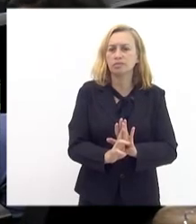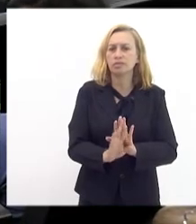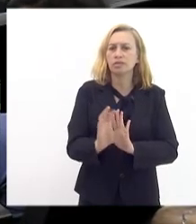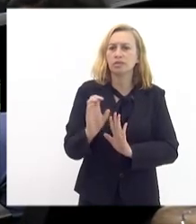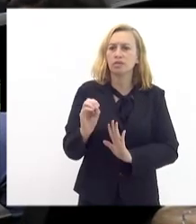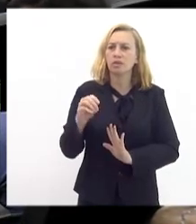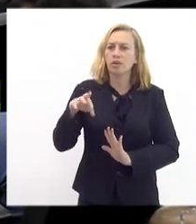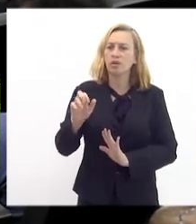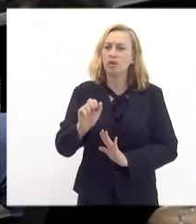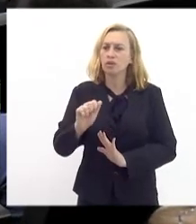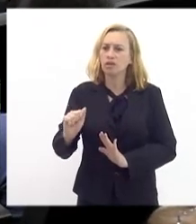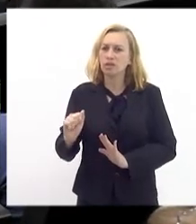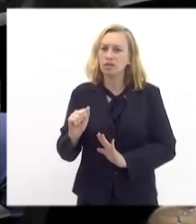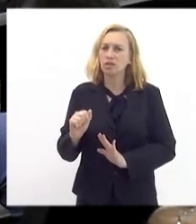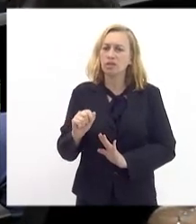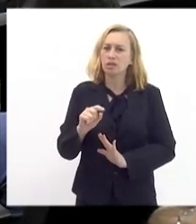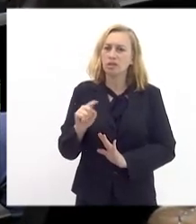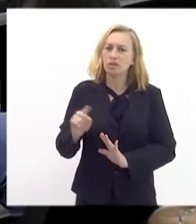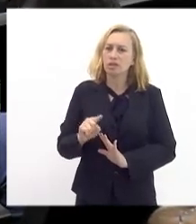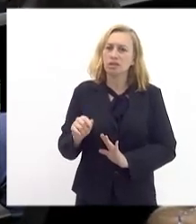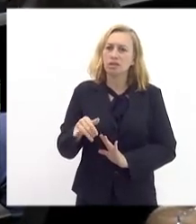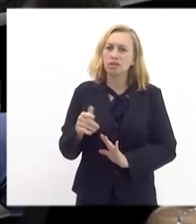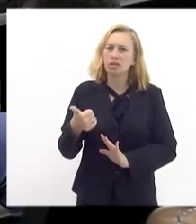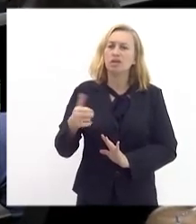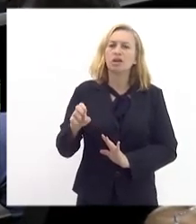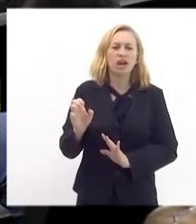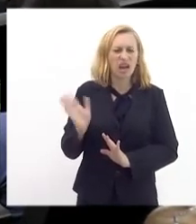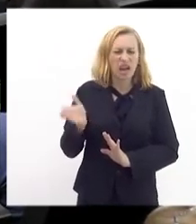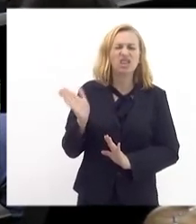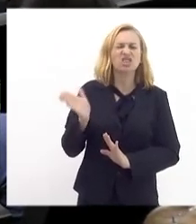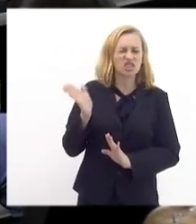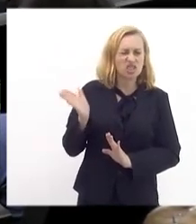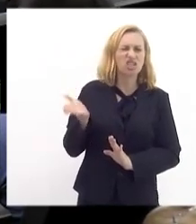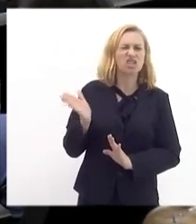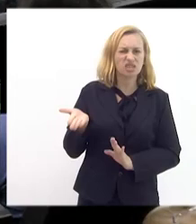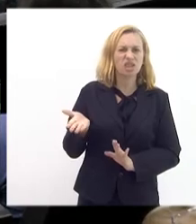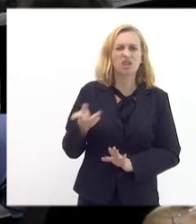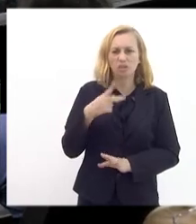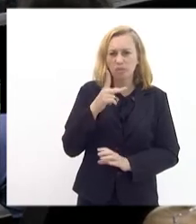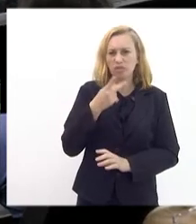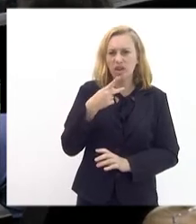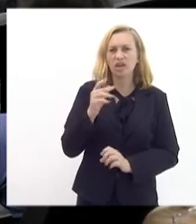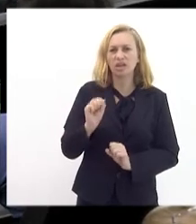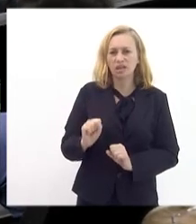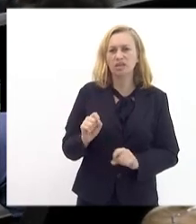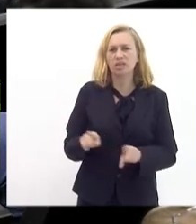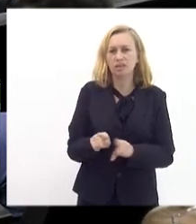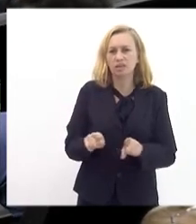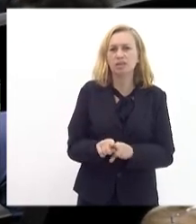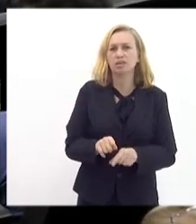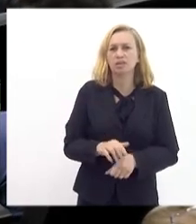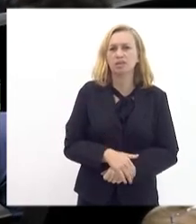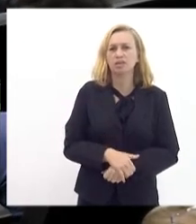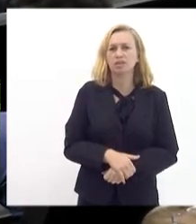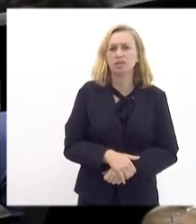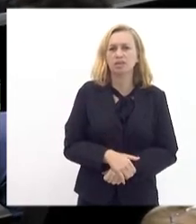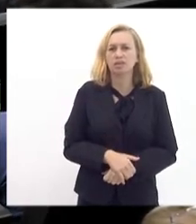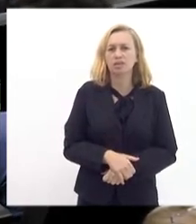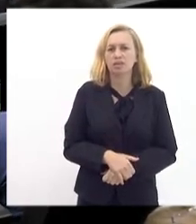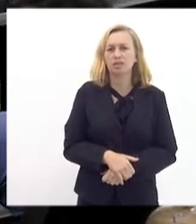z-15 não vai ser bem aqui o representante de Souza presidente da colônia de pescadores e que está